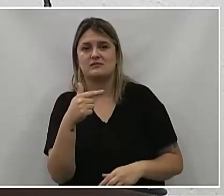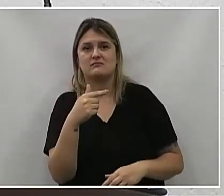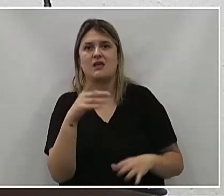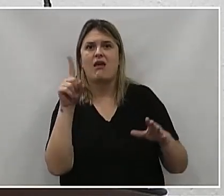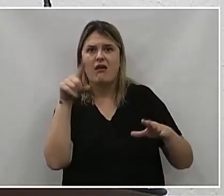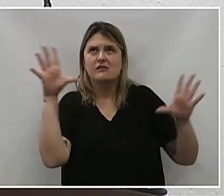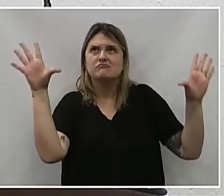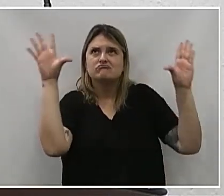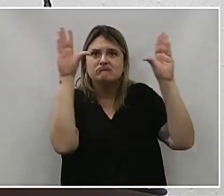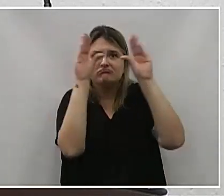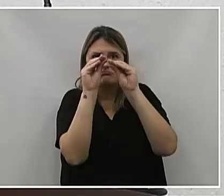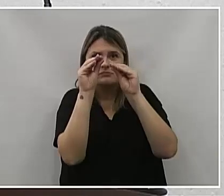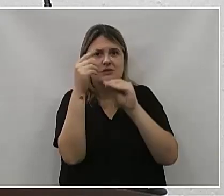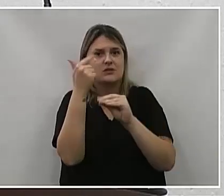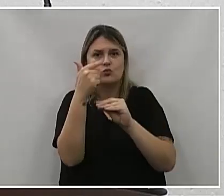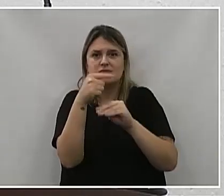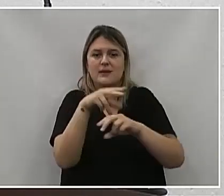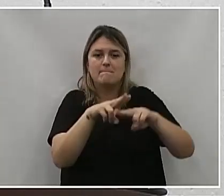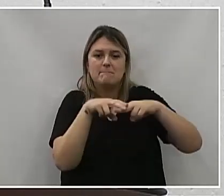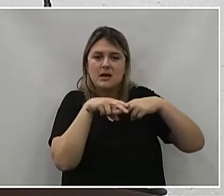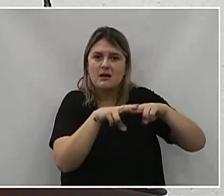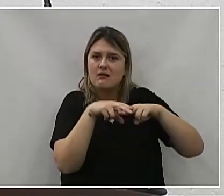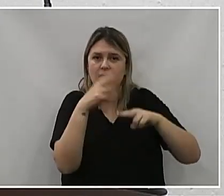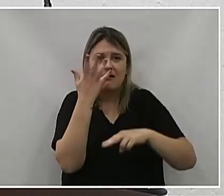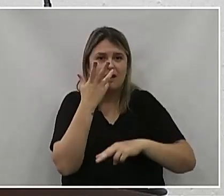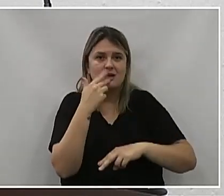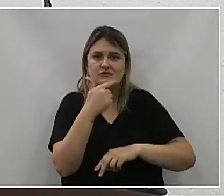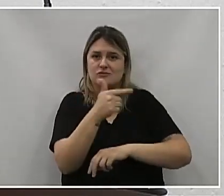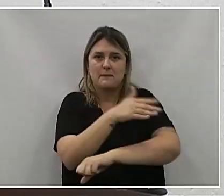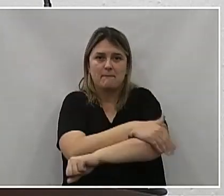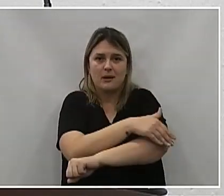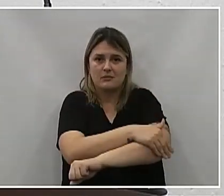escuro. Não tem parquinho para as crianças.